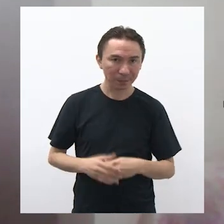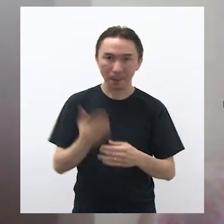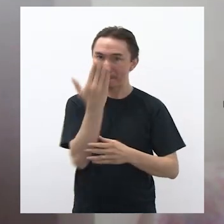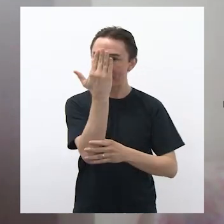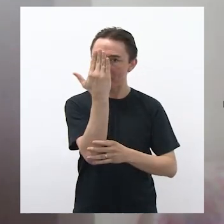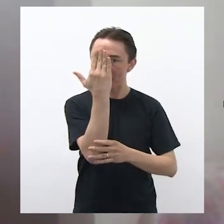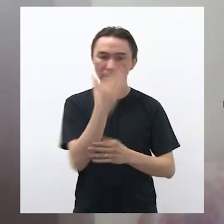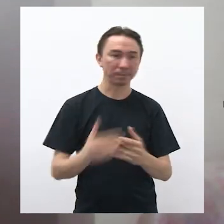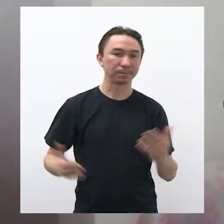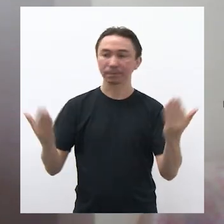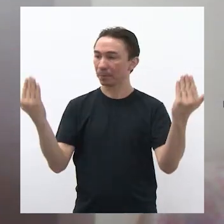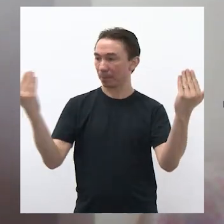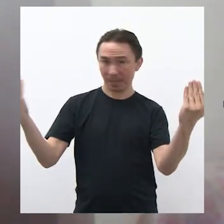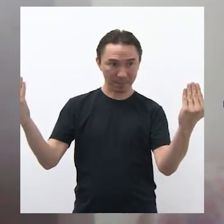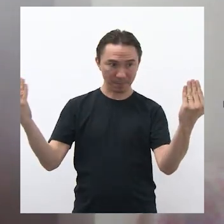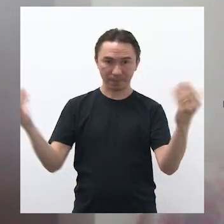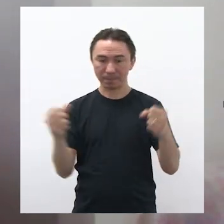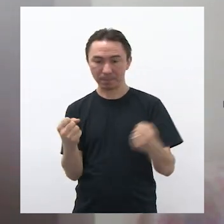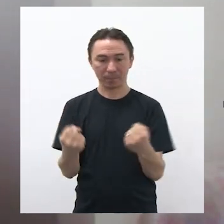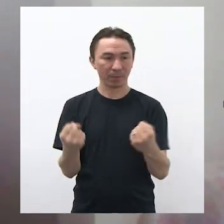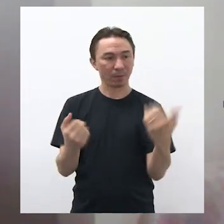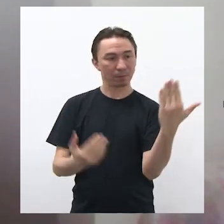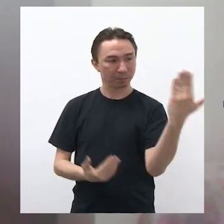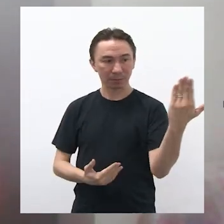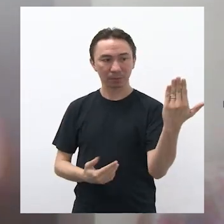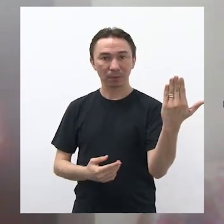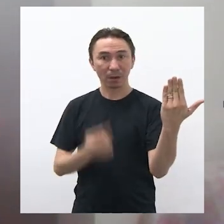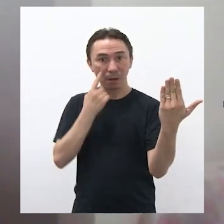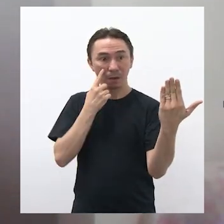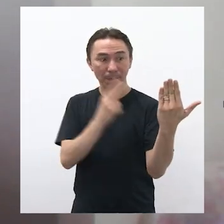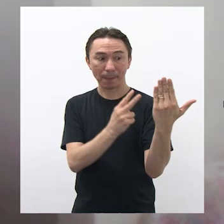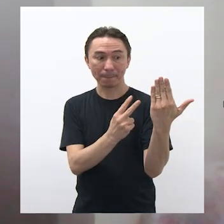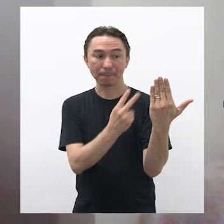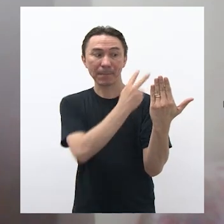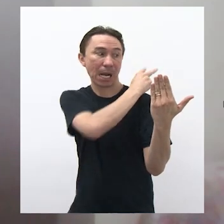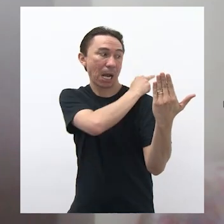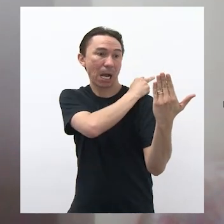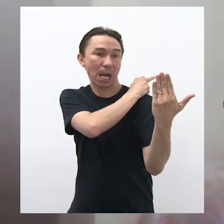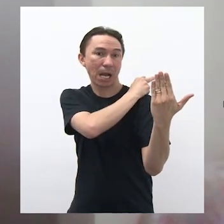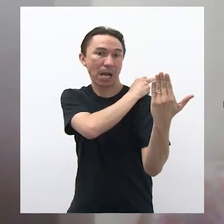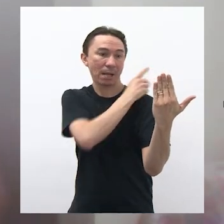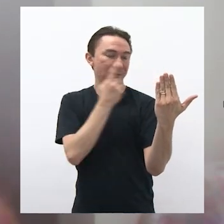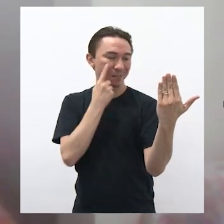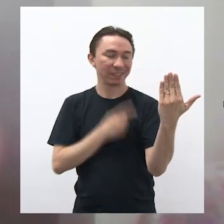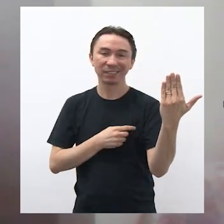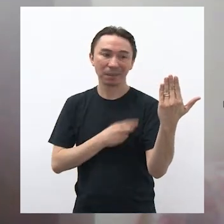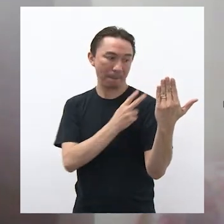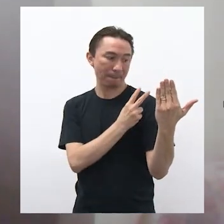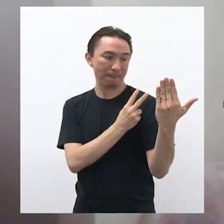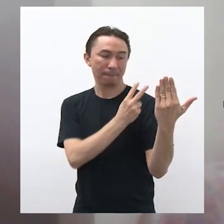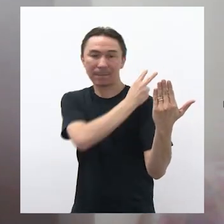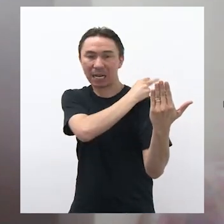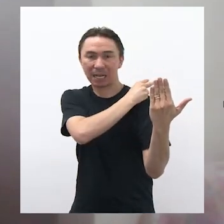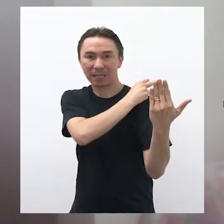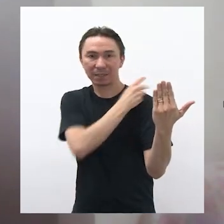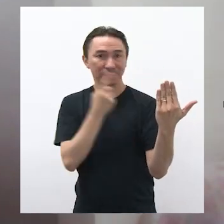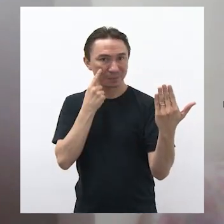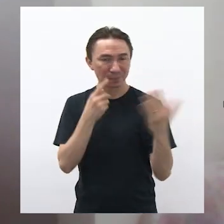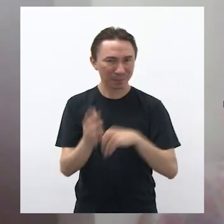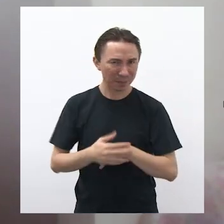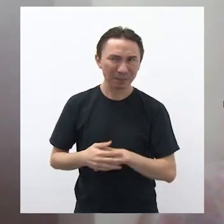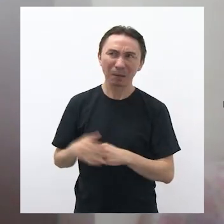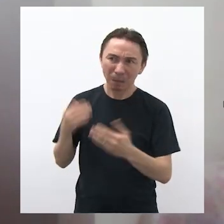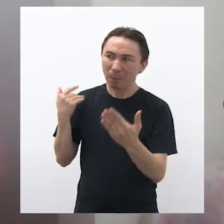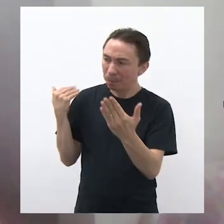tão importante, a gente olha para trás, a gente olha para esse caminho que a gente tem percorrido, né, para a importância desse caminho que a